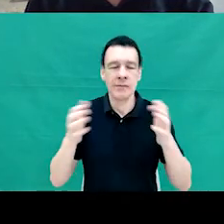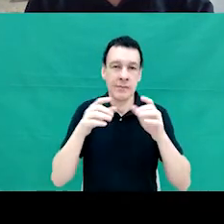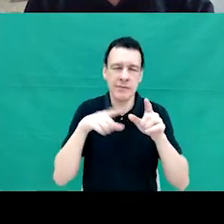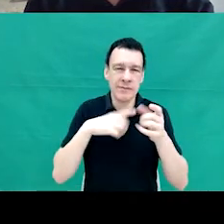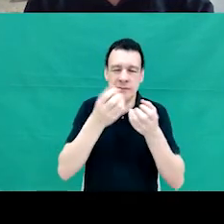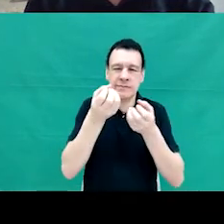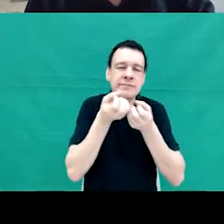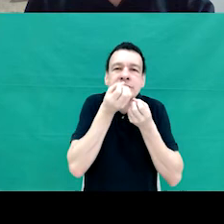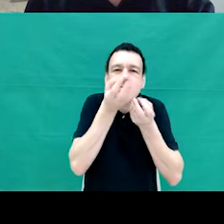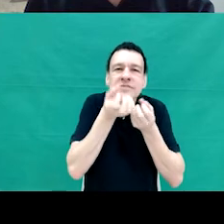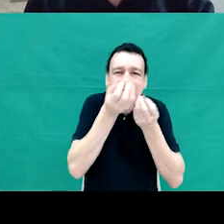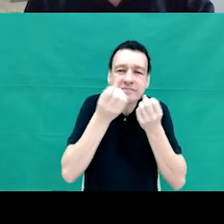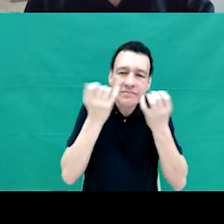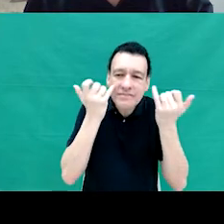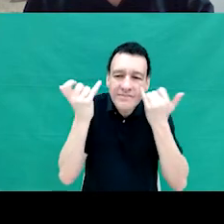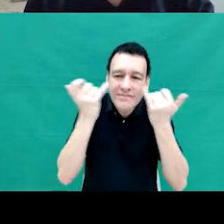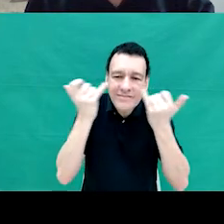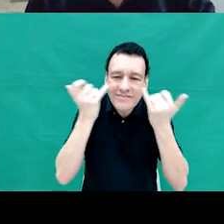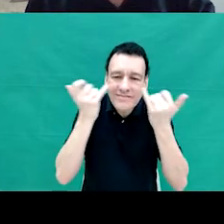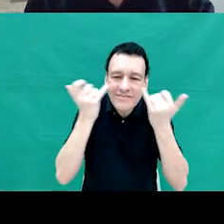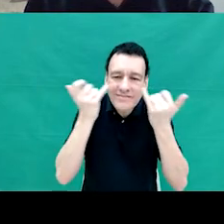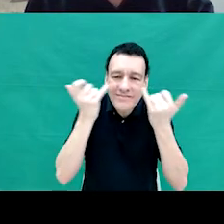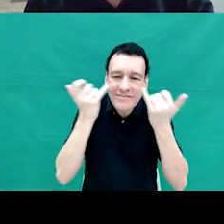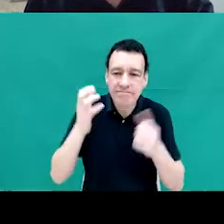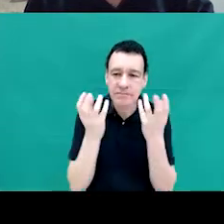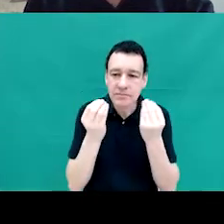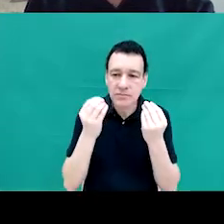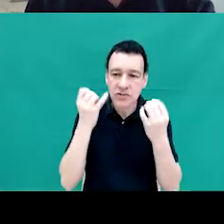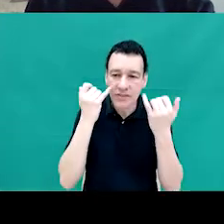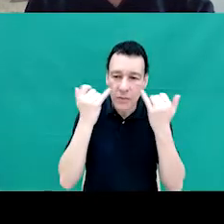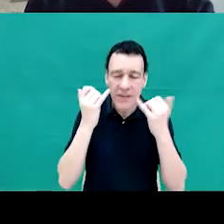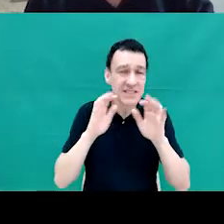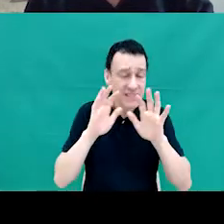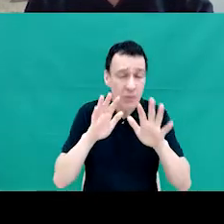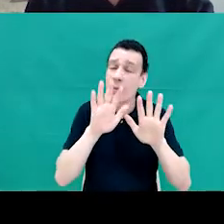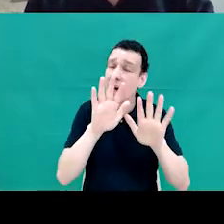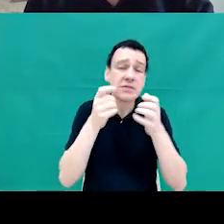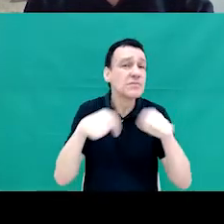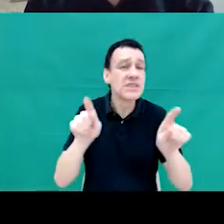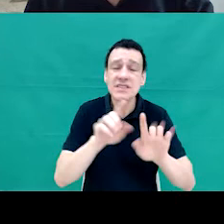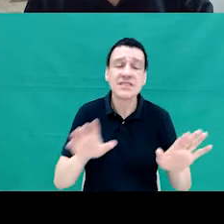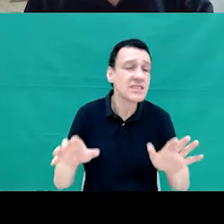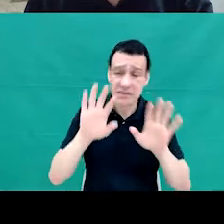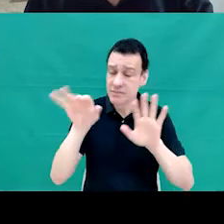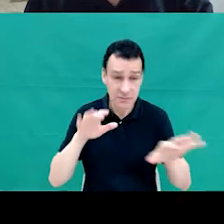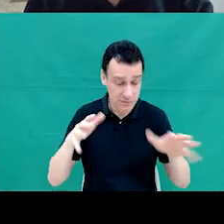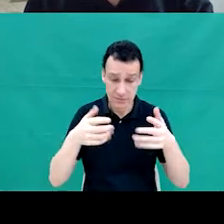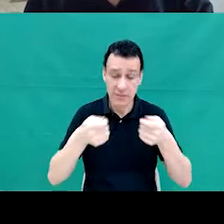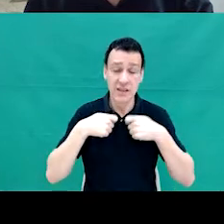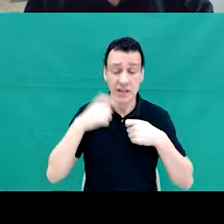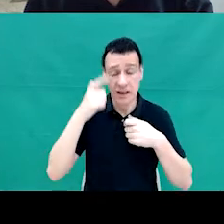precisa, e priorizar o conteúdo e os recursos para oferecer suporte aos objetivos principais. E as correlações